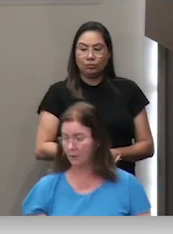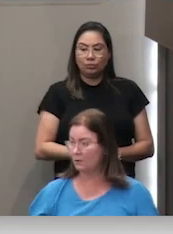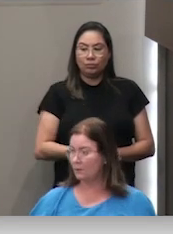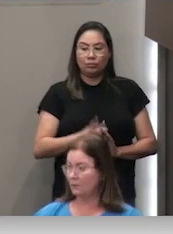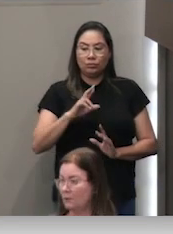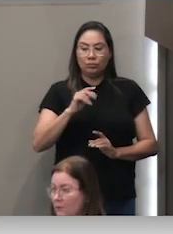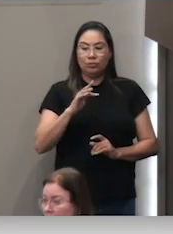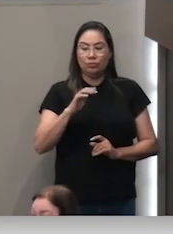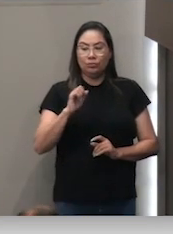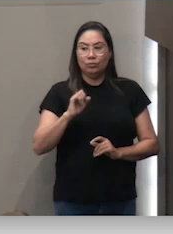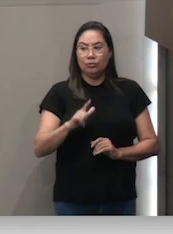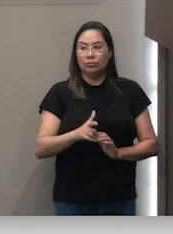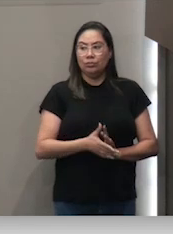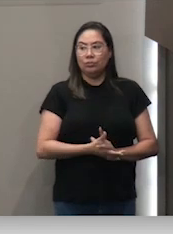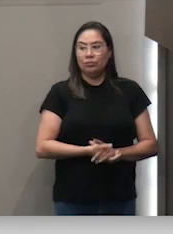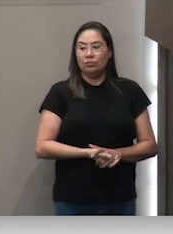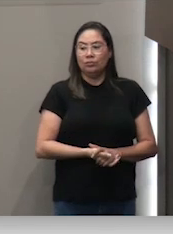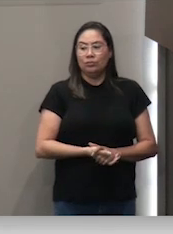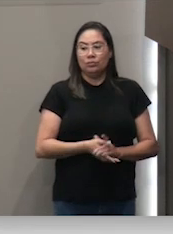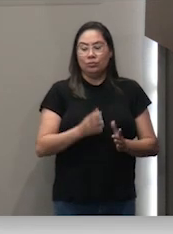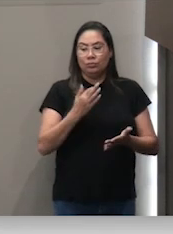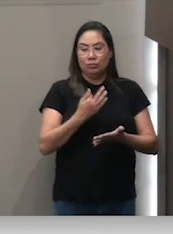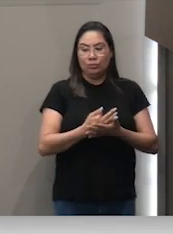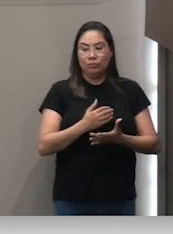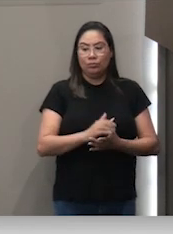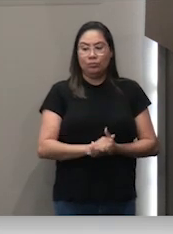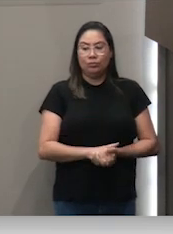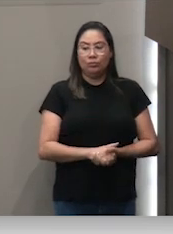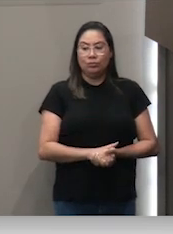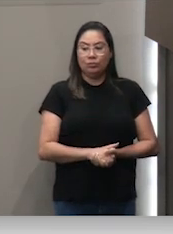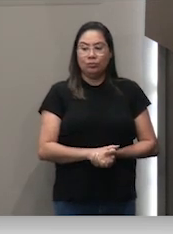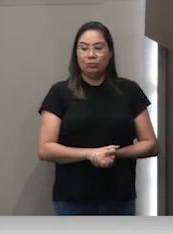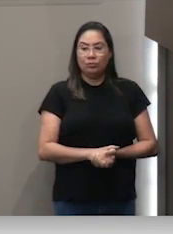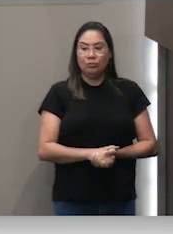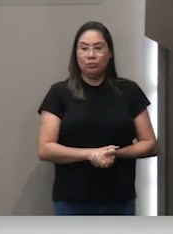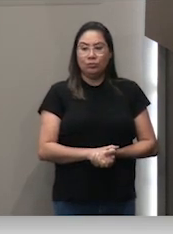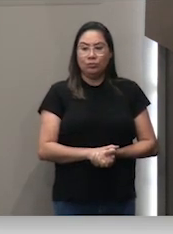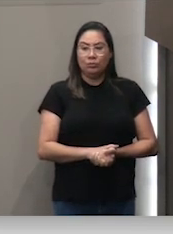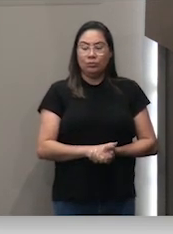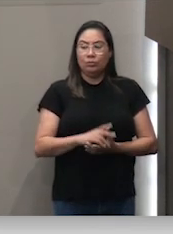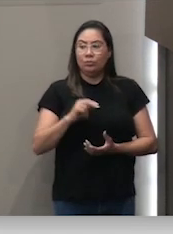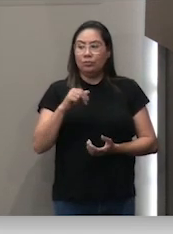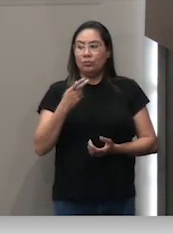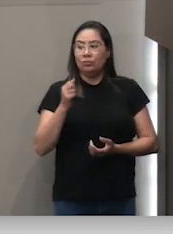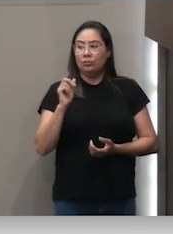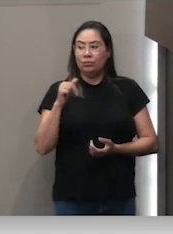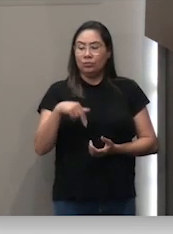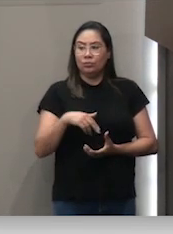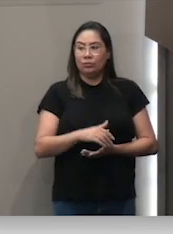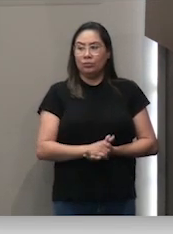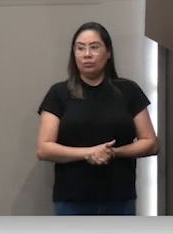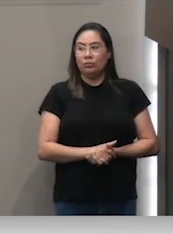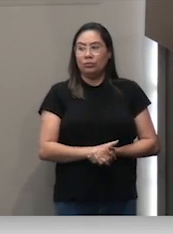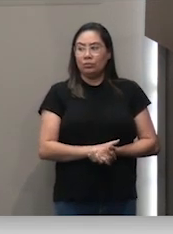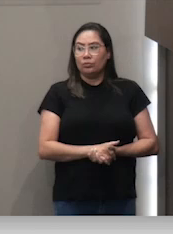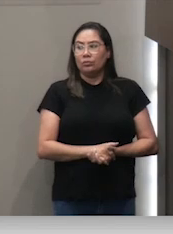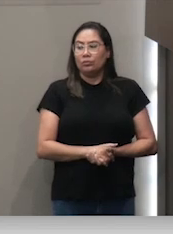Vereador Rafael Luiz Colucci, ausente. Vereador Inharan Vieira de Carvalho.